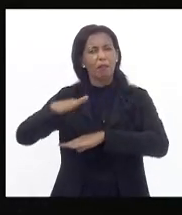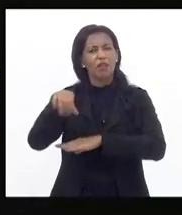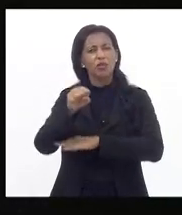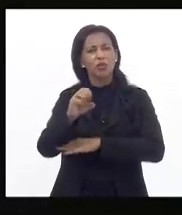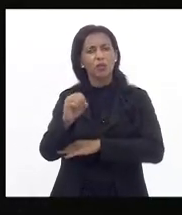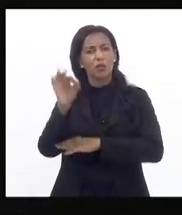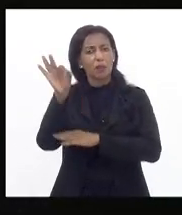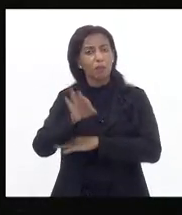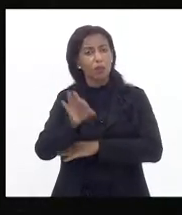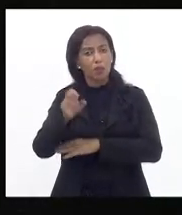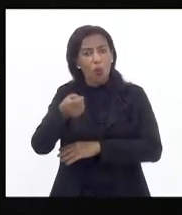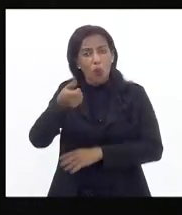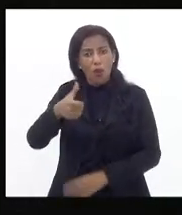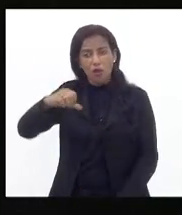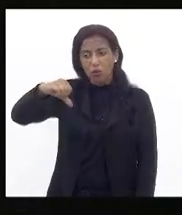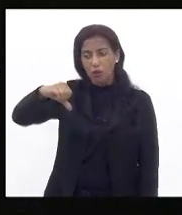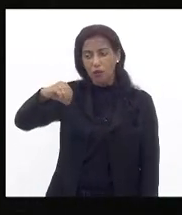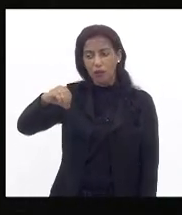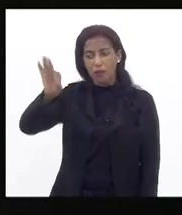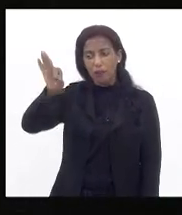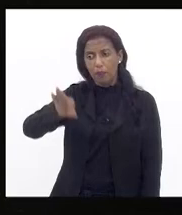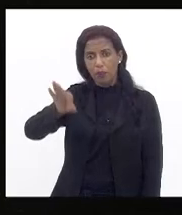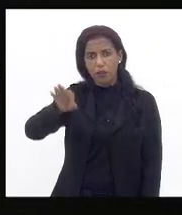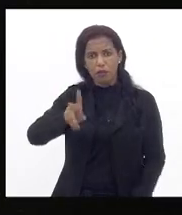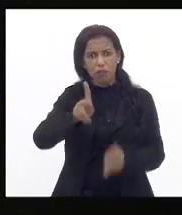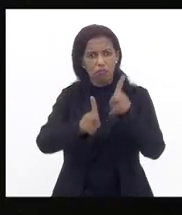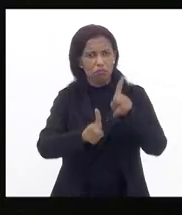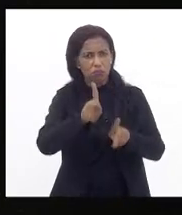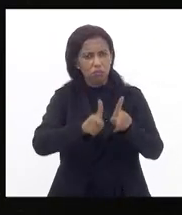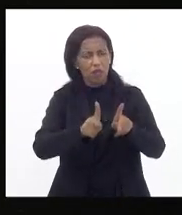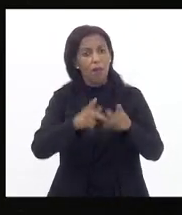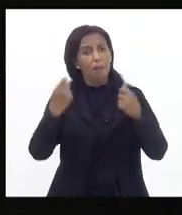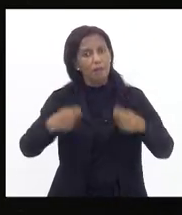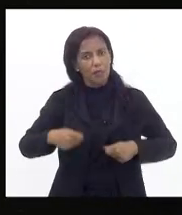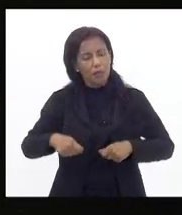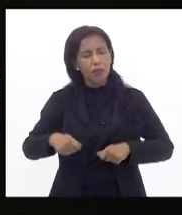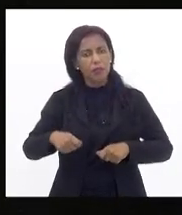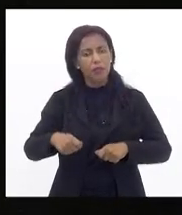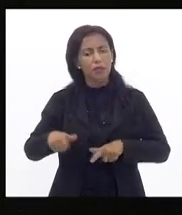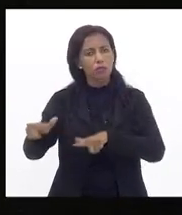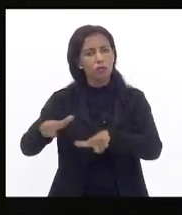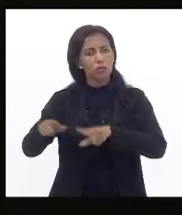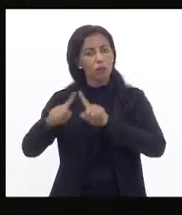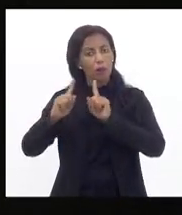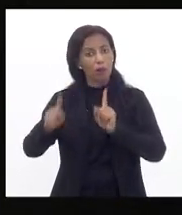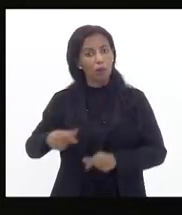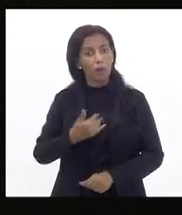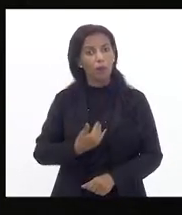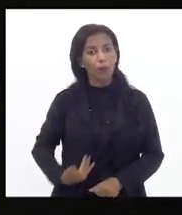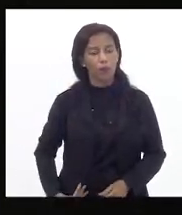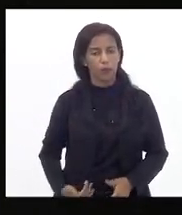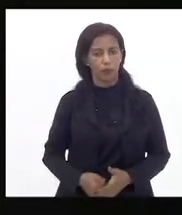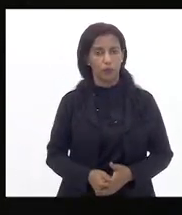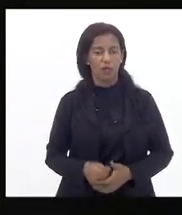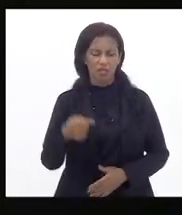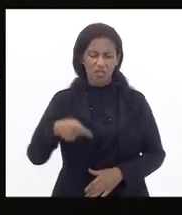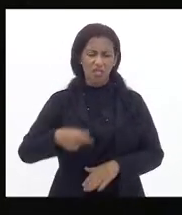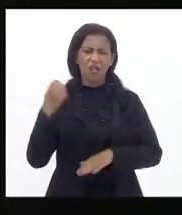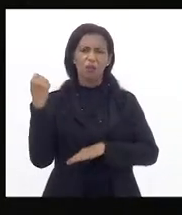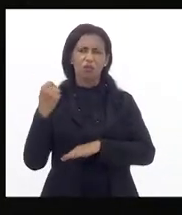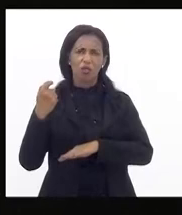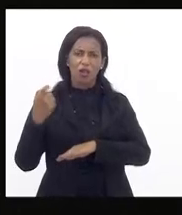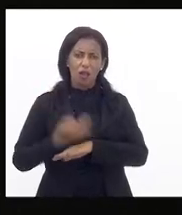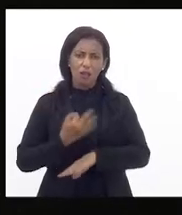quase noventa porcento das pessoas desse estado se serve de serviços públicos seremos resistência nessa casa